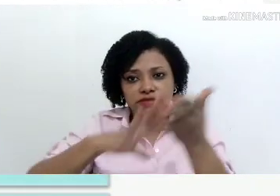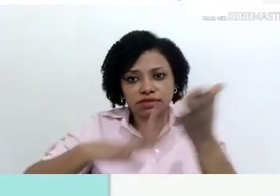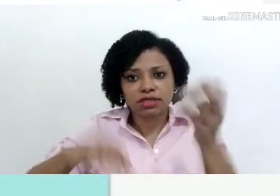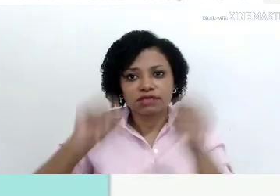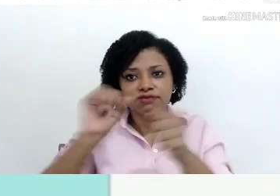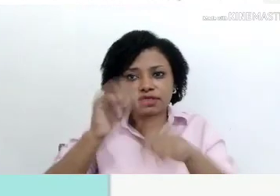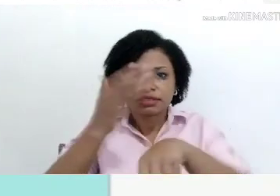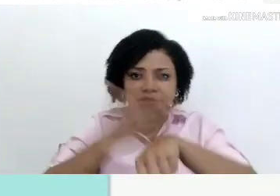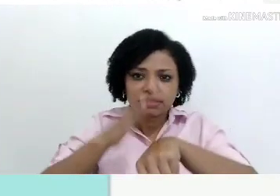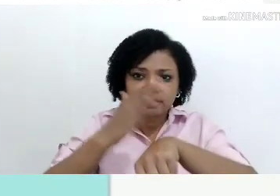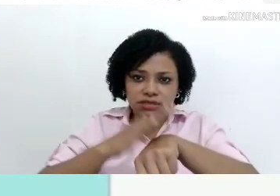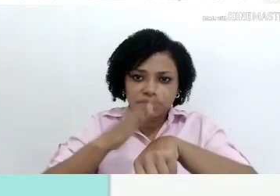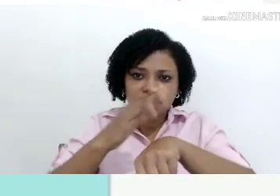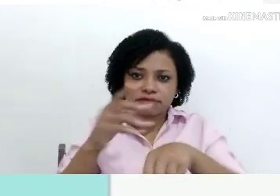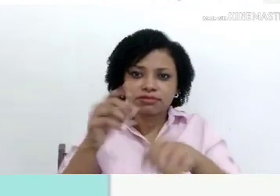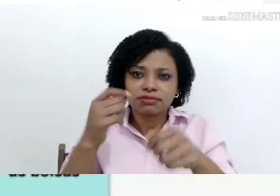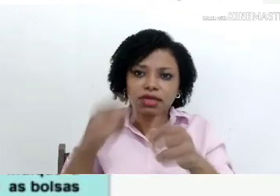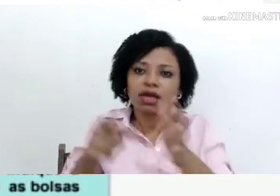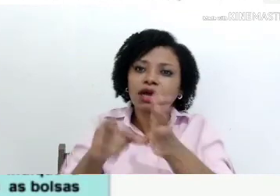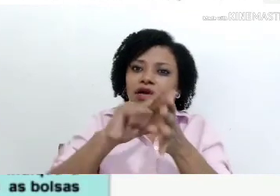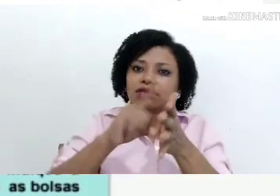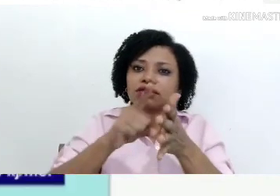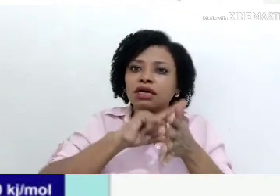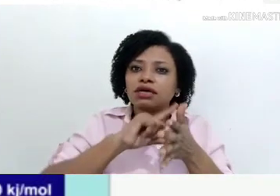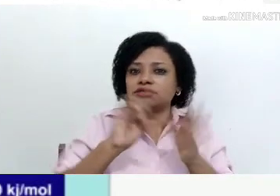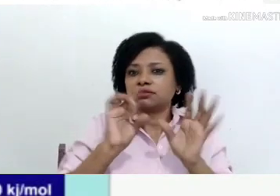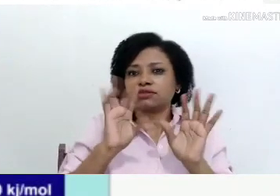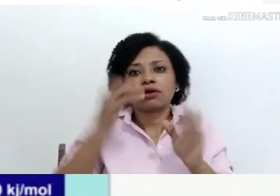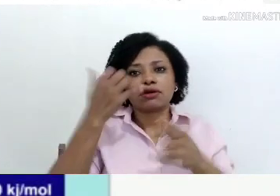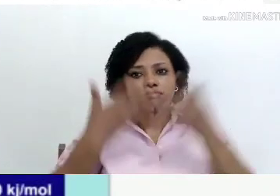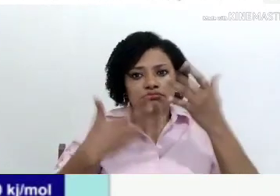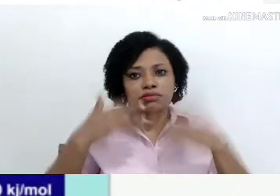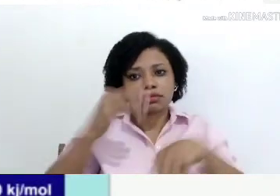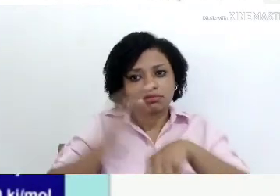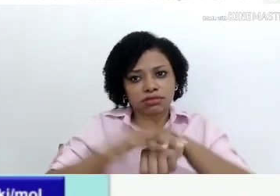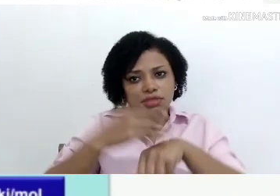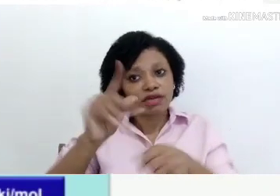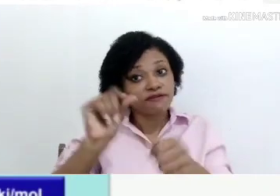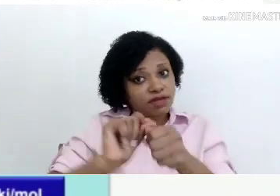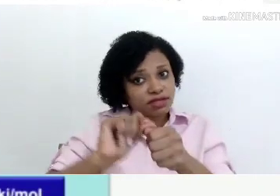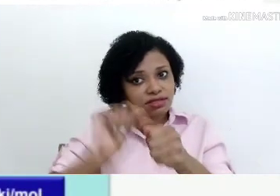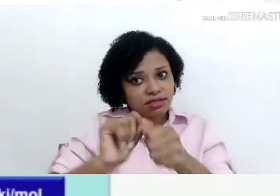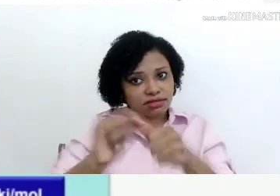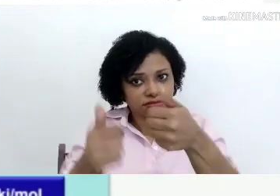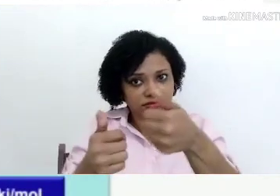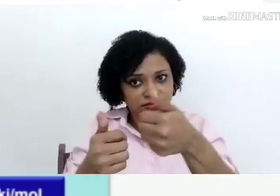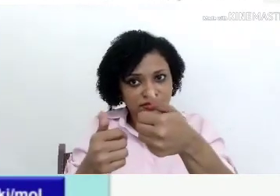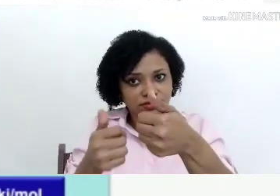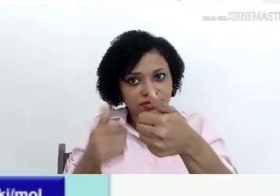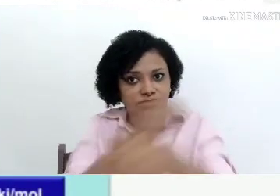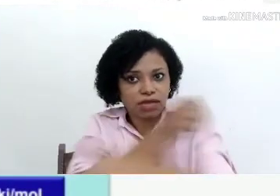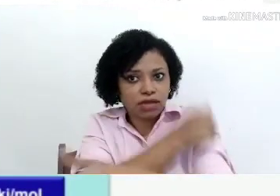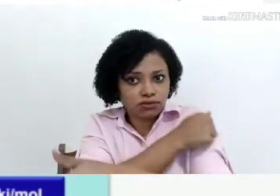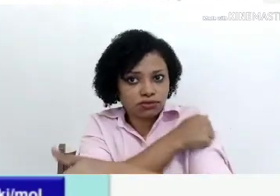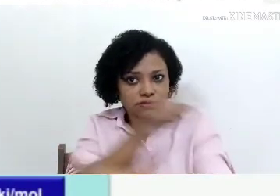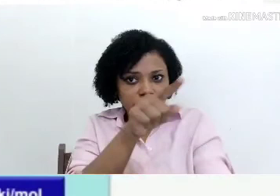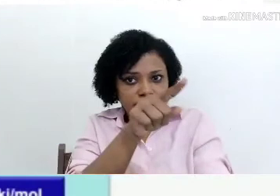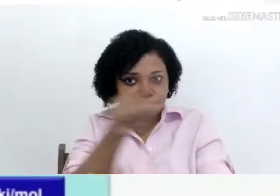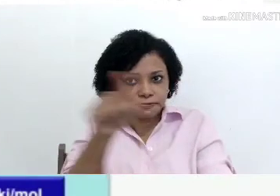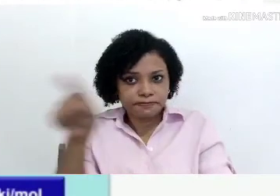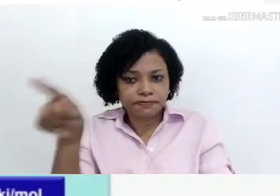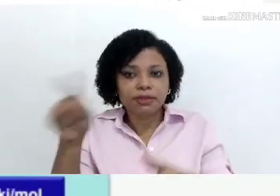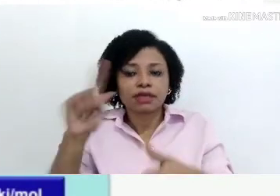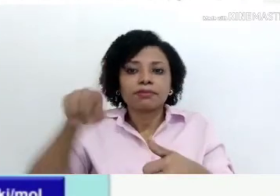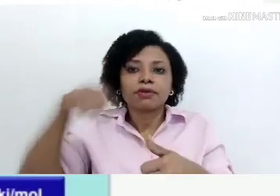eu não, na verdade, só li, mas que vocês vão fazer, tá? E aí, na próxima aula a